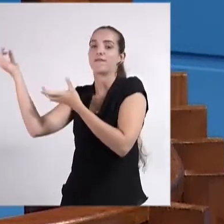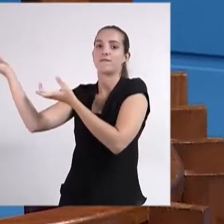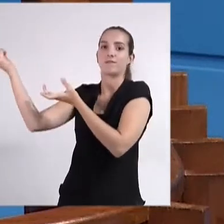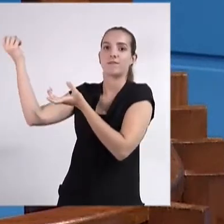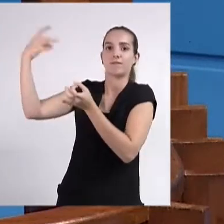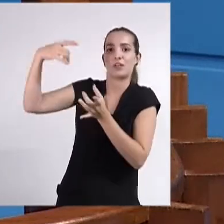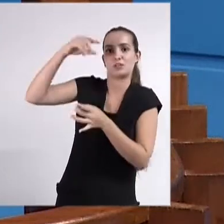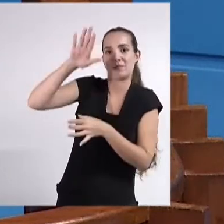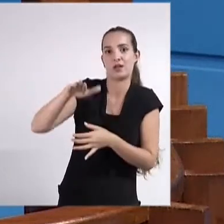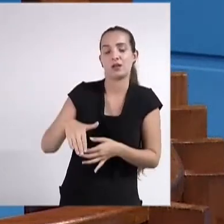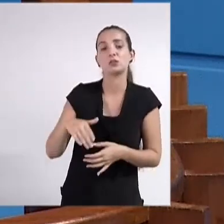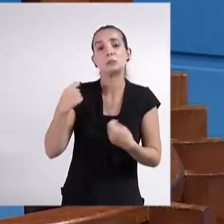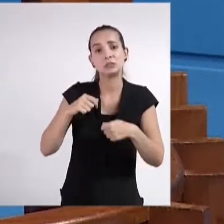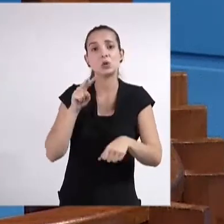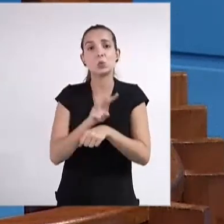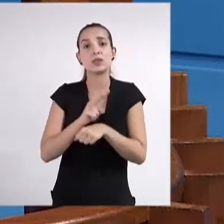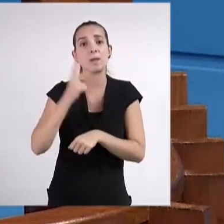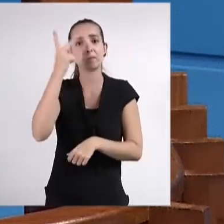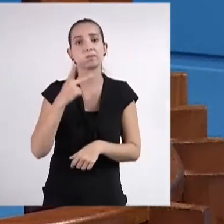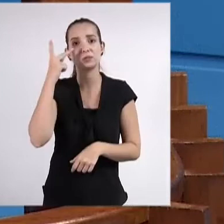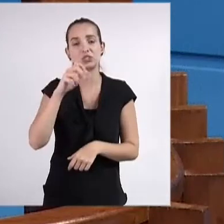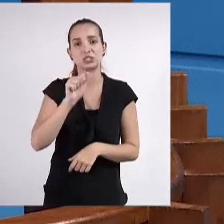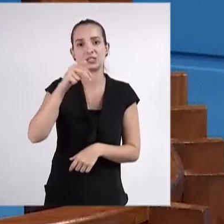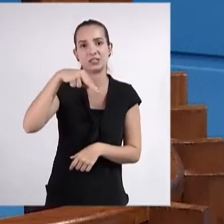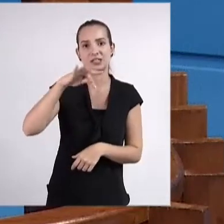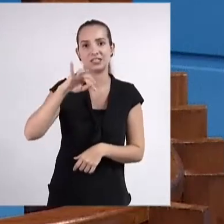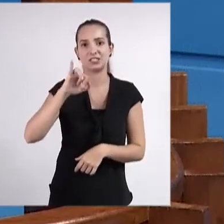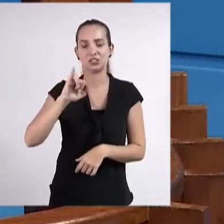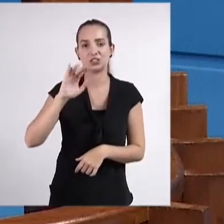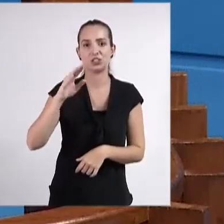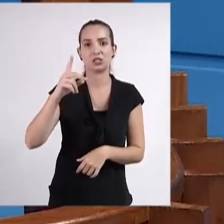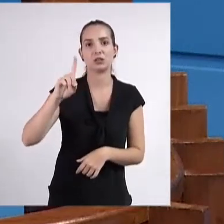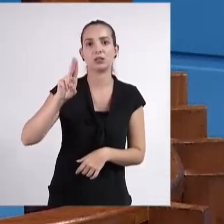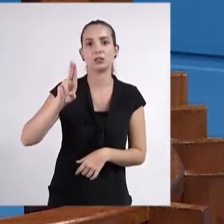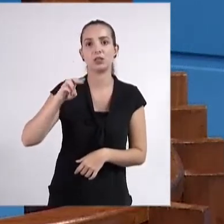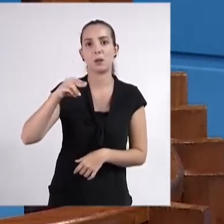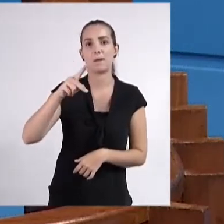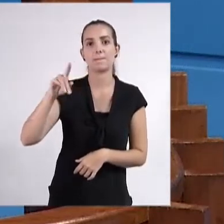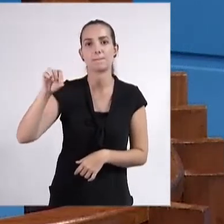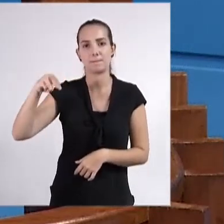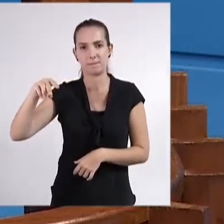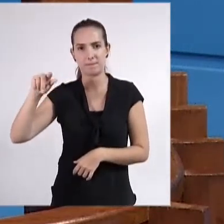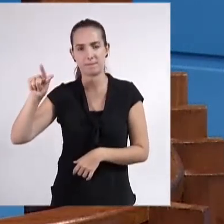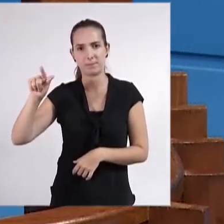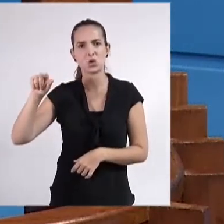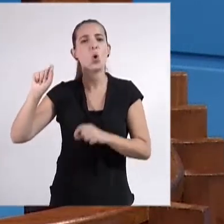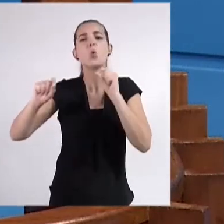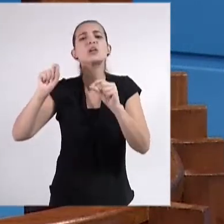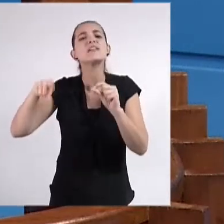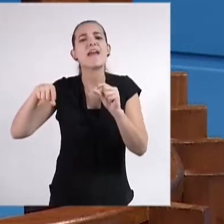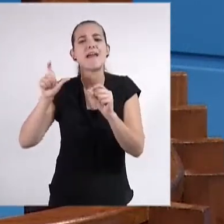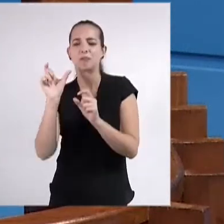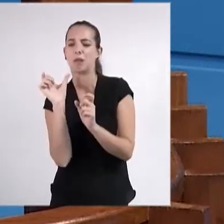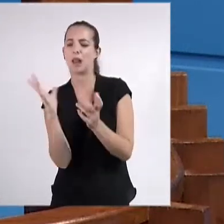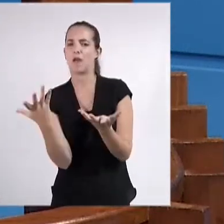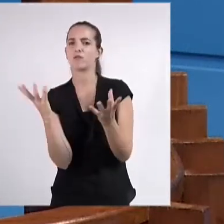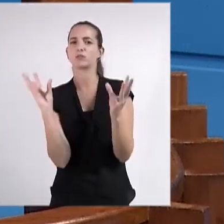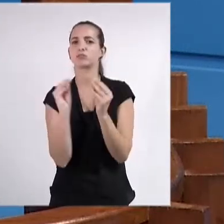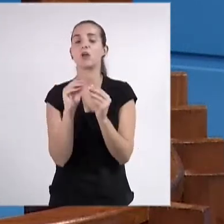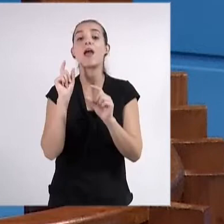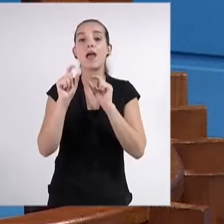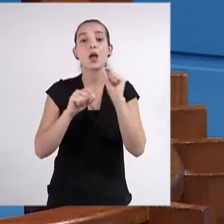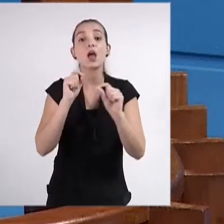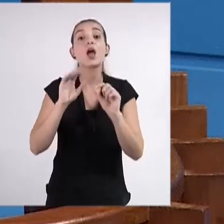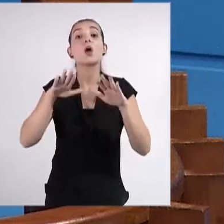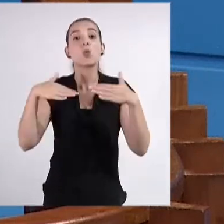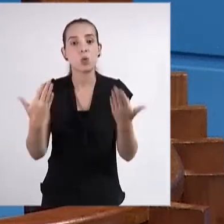política antidumping. Para quem não sabe o que é um dumping, ele acontece quando determinado setor recebe